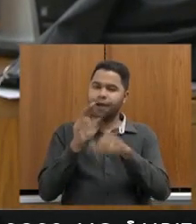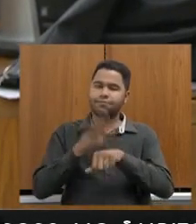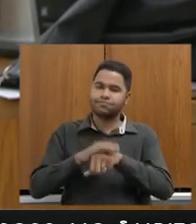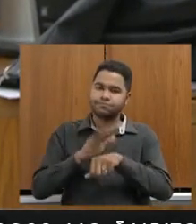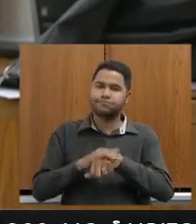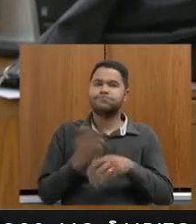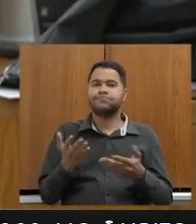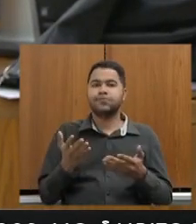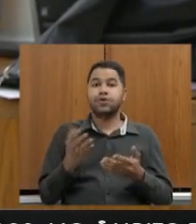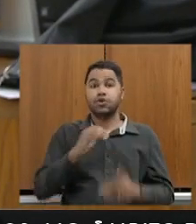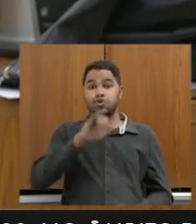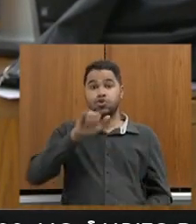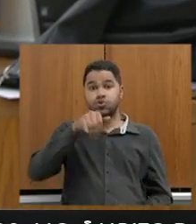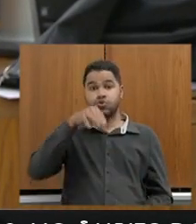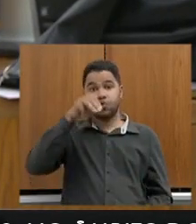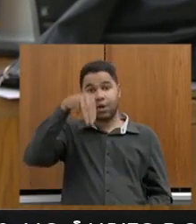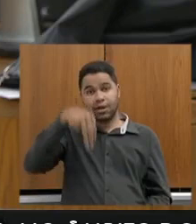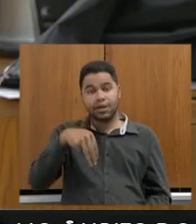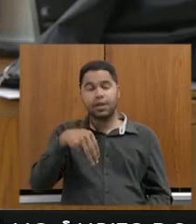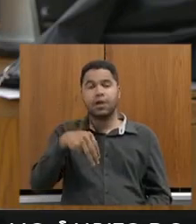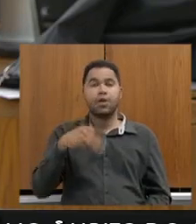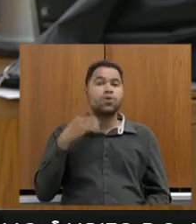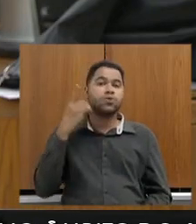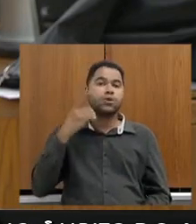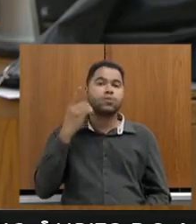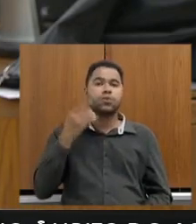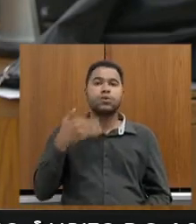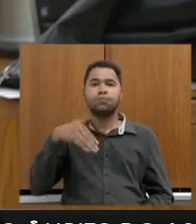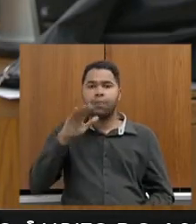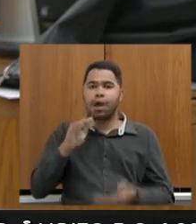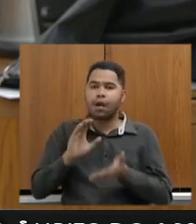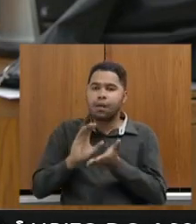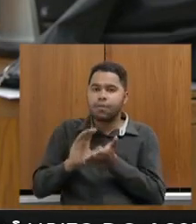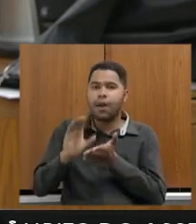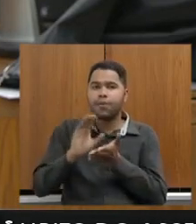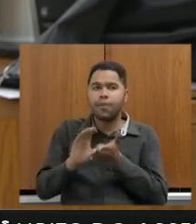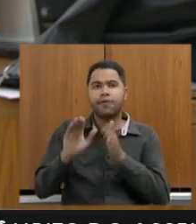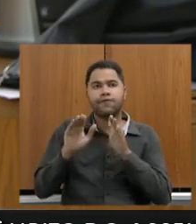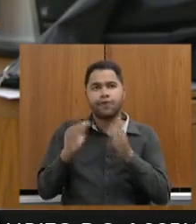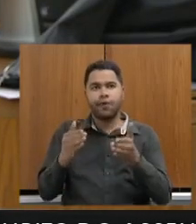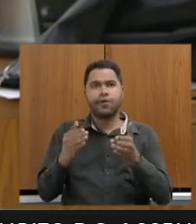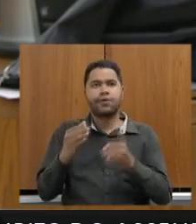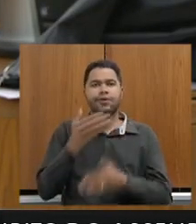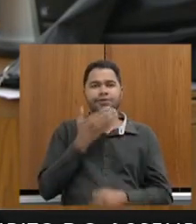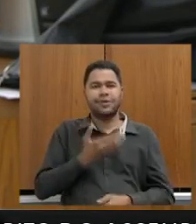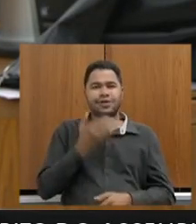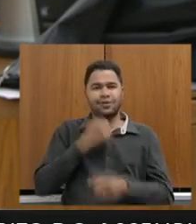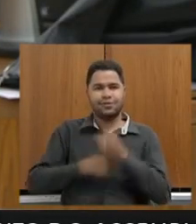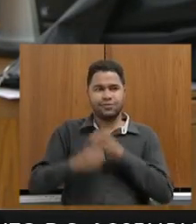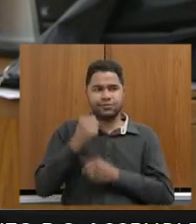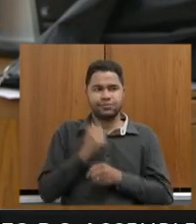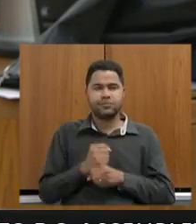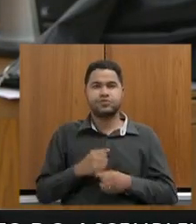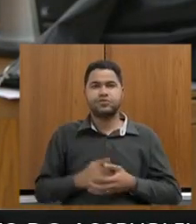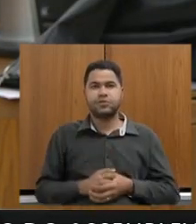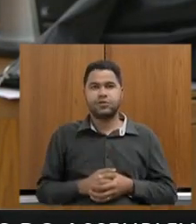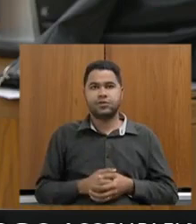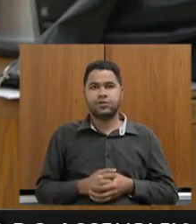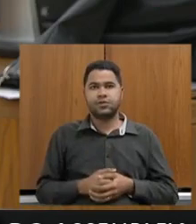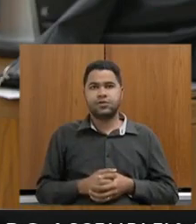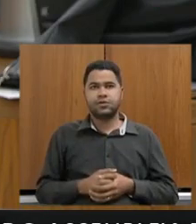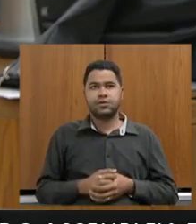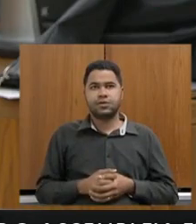próprio autor Joaquim comentou que eu havia sido Deputado tem mais mandou recurso para o plantão digital isso em dezembro no passado não não